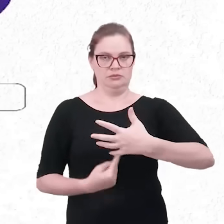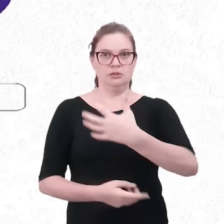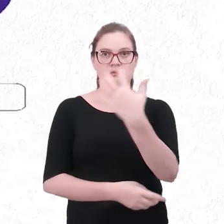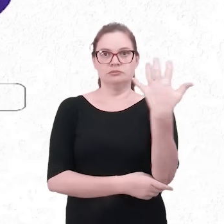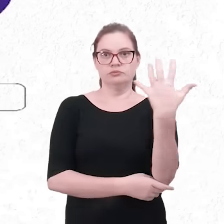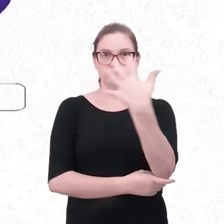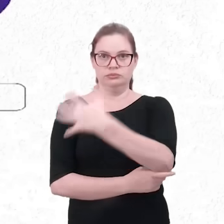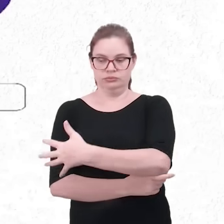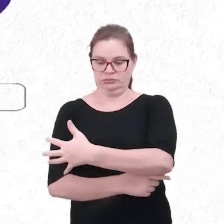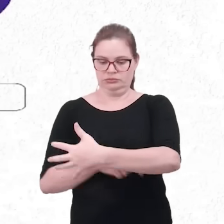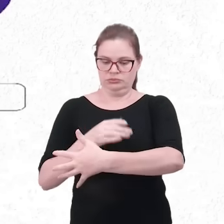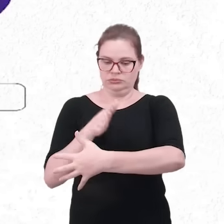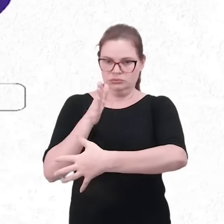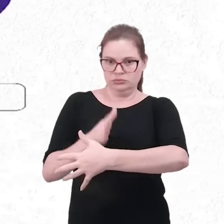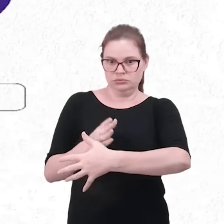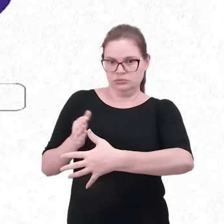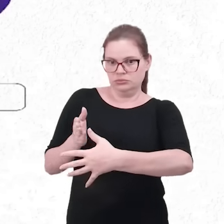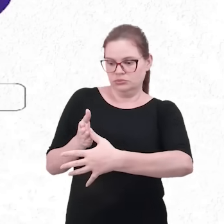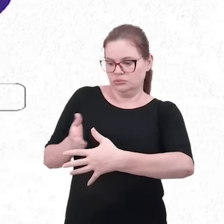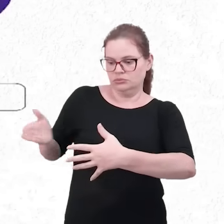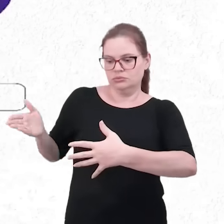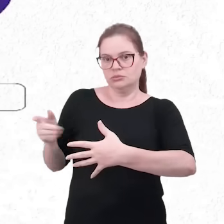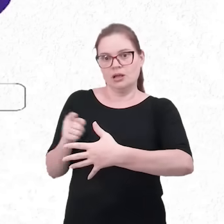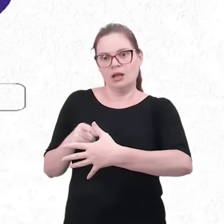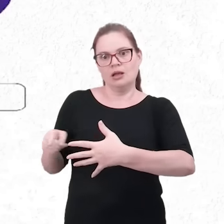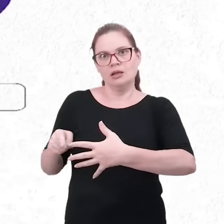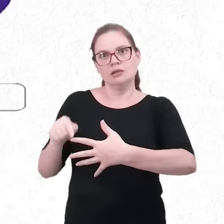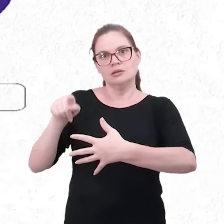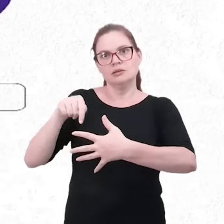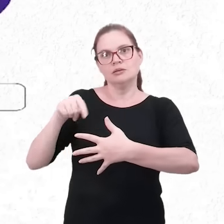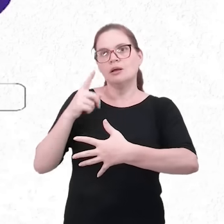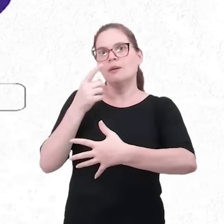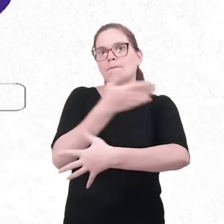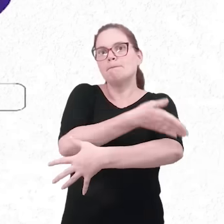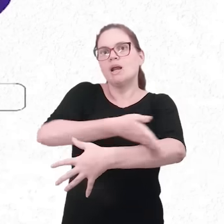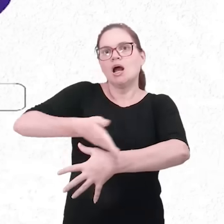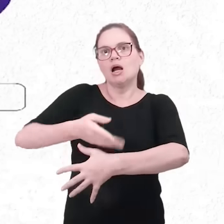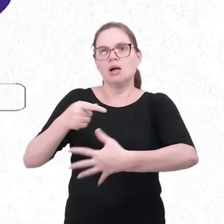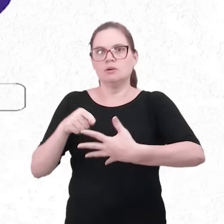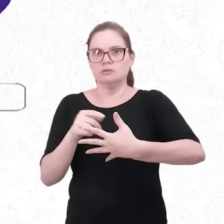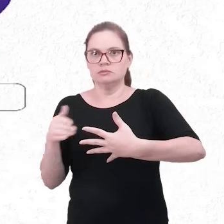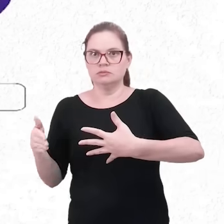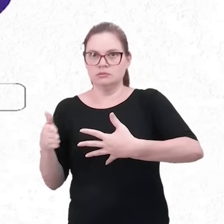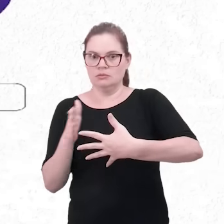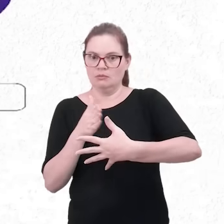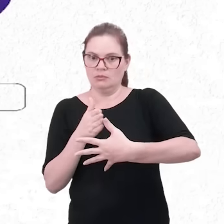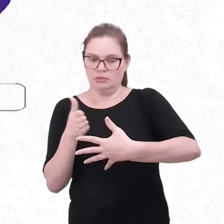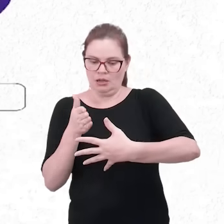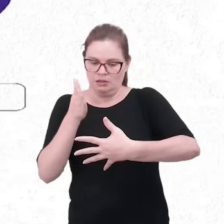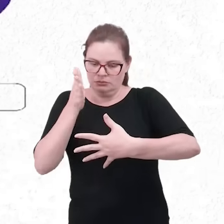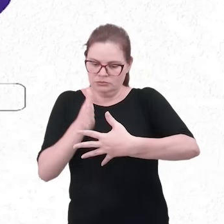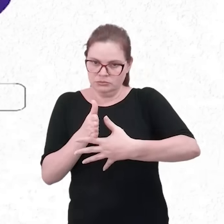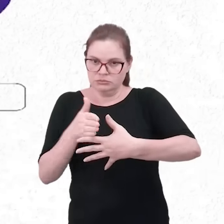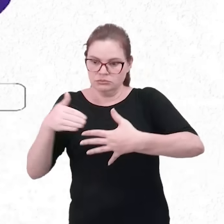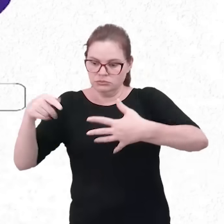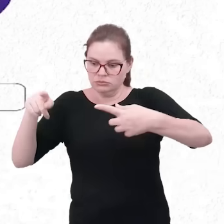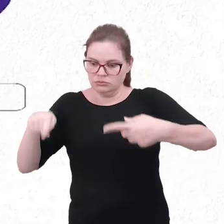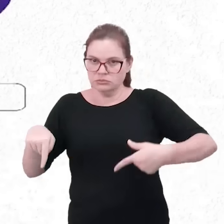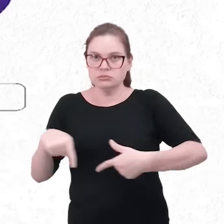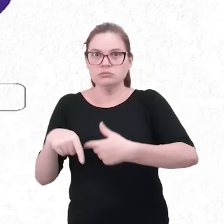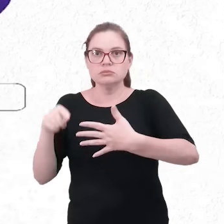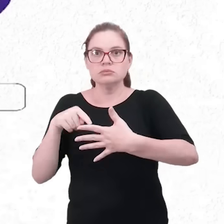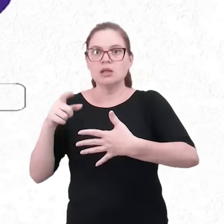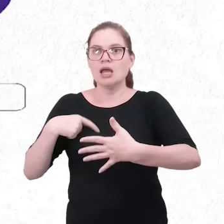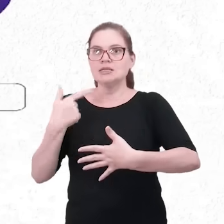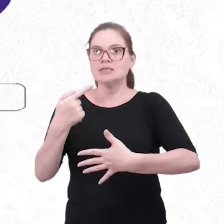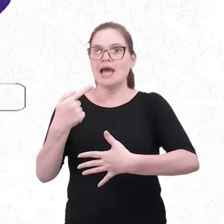após o arrebatamento da igreja, vão ser contados 7 anos. O que vai acontecer? A igreja